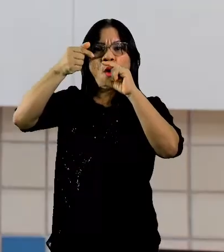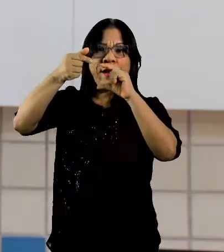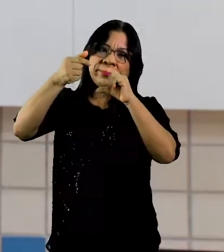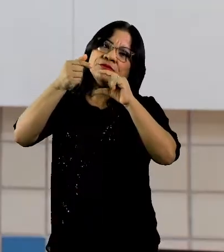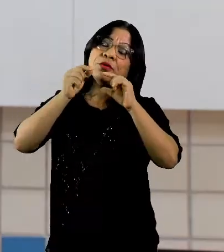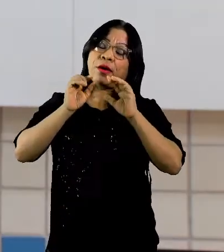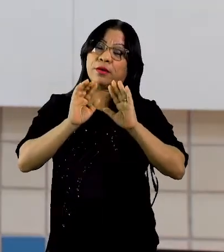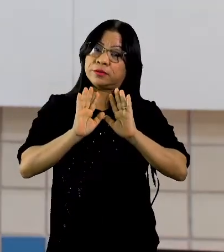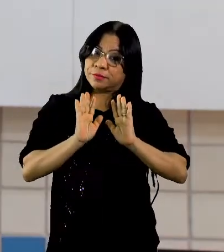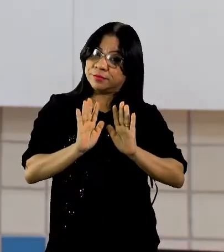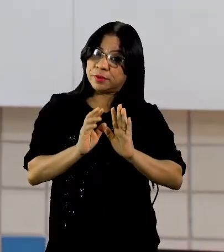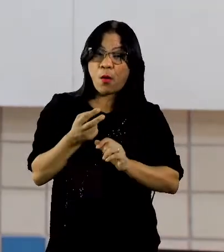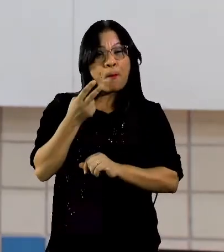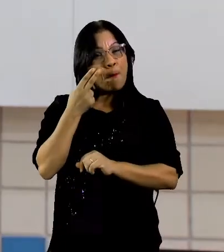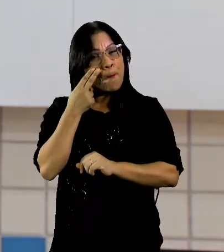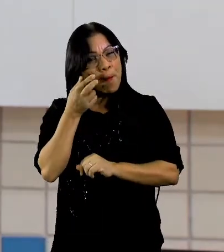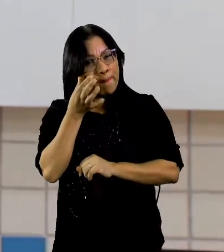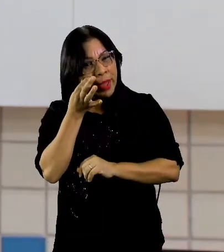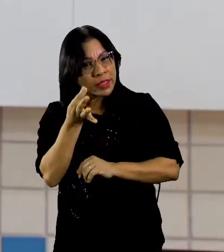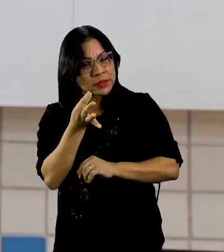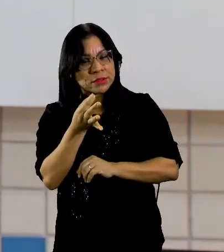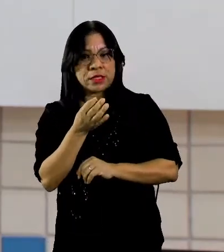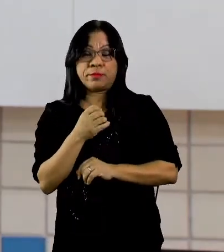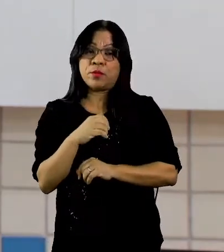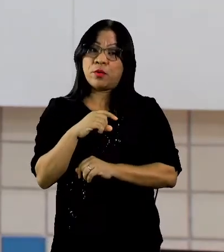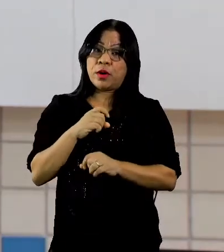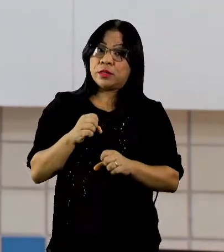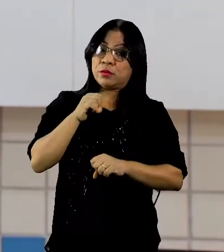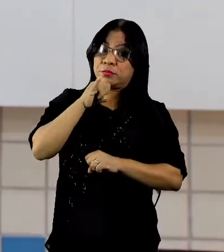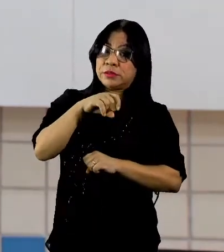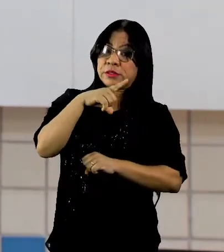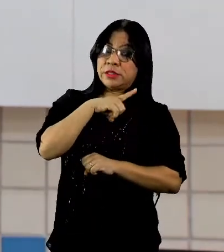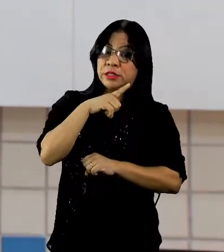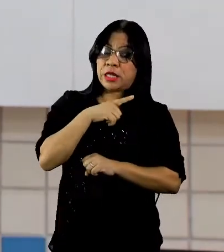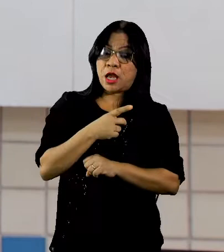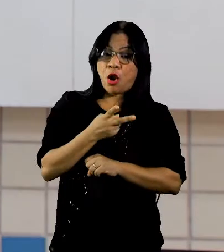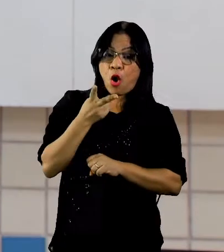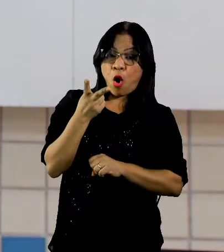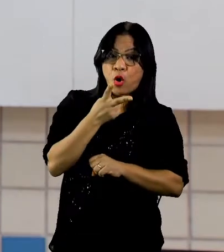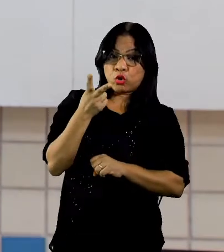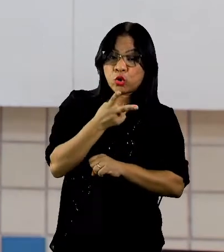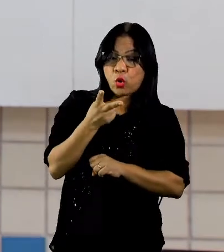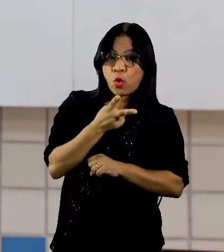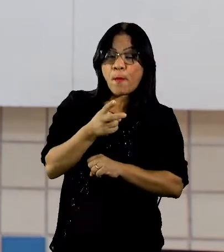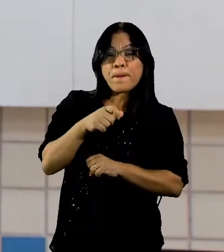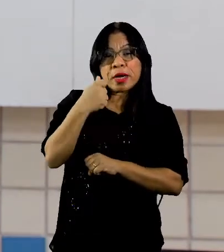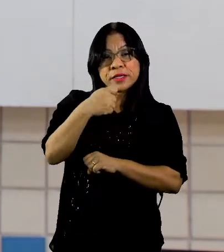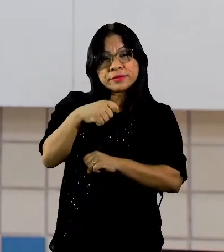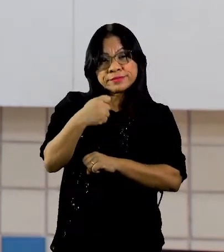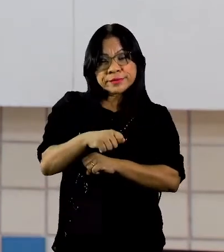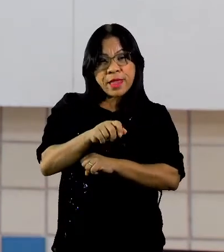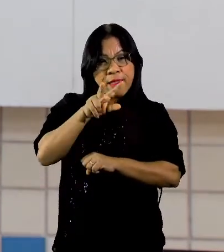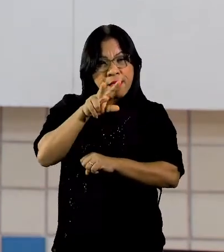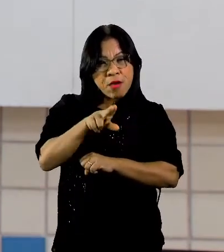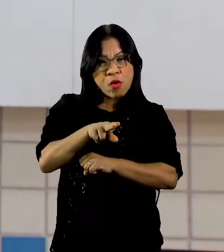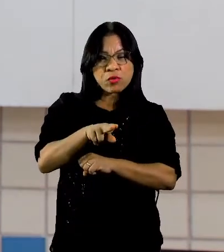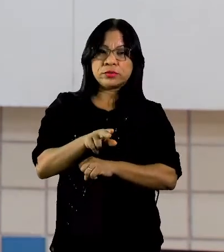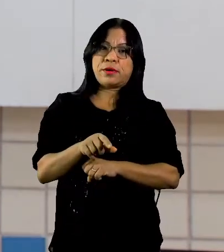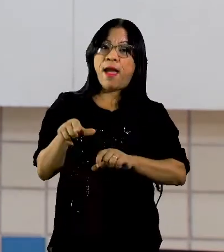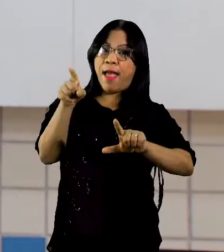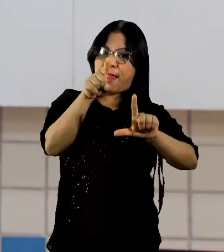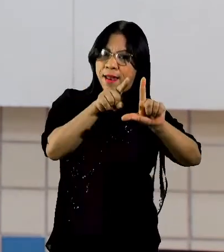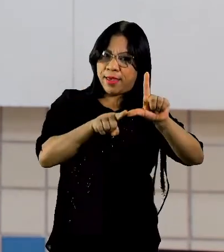pessoal, que se eu quero identificar que dois monômios são iguais, eu vou olhar para a parte literal. Parte literal,